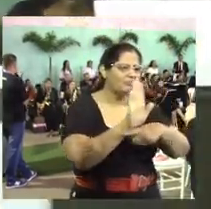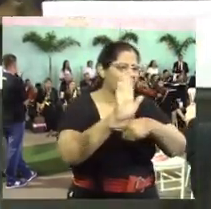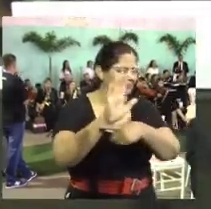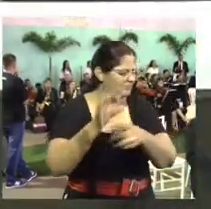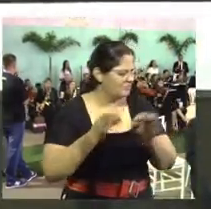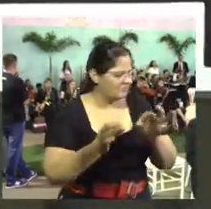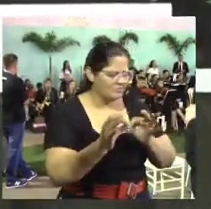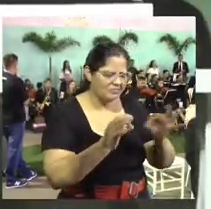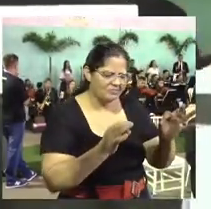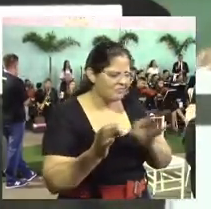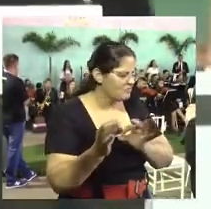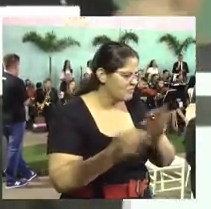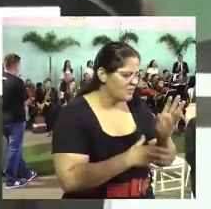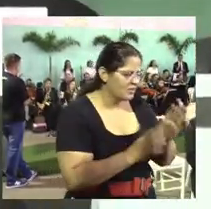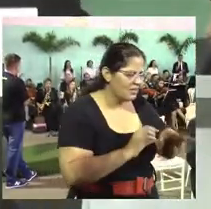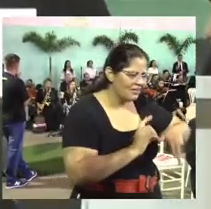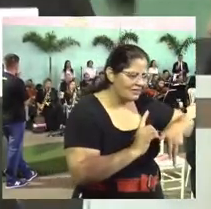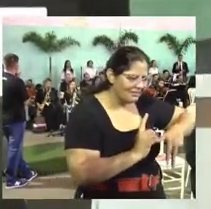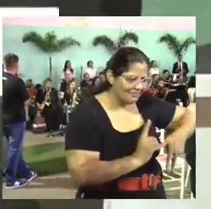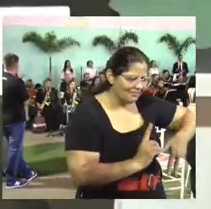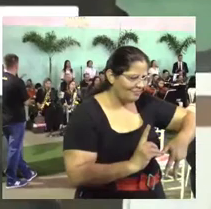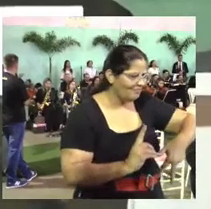do céu